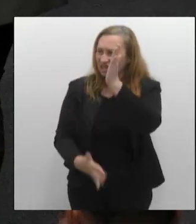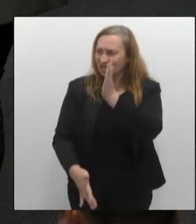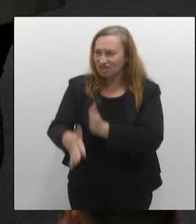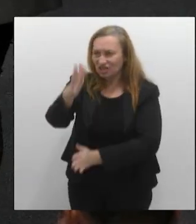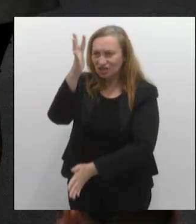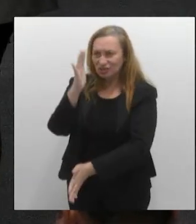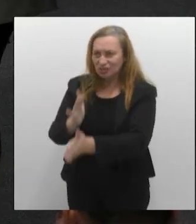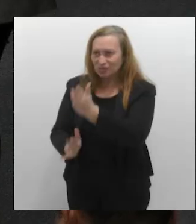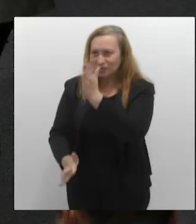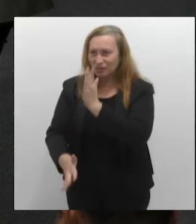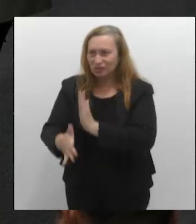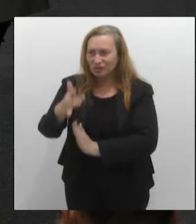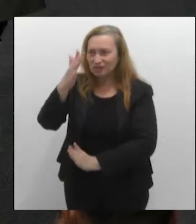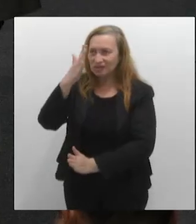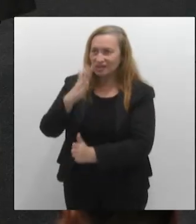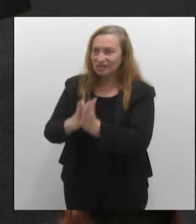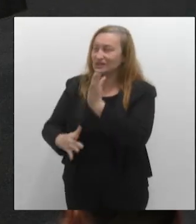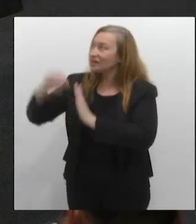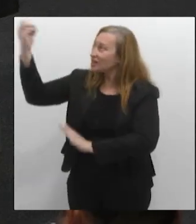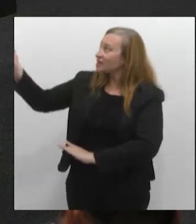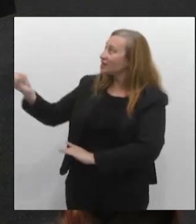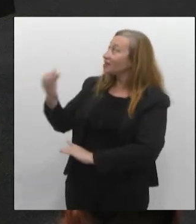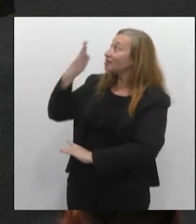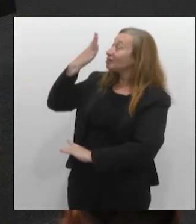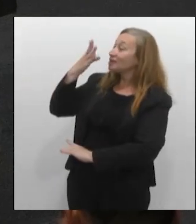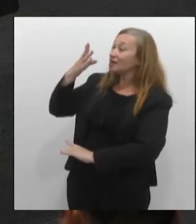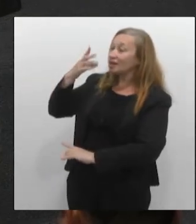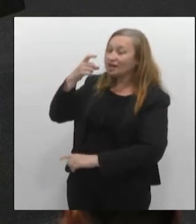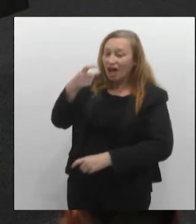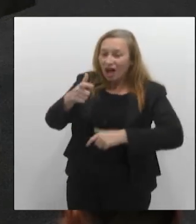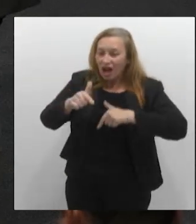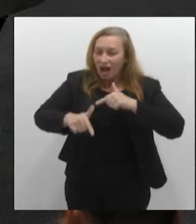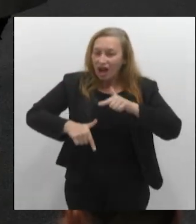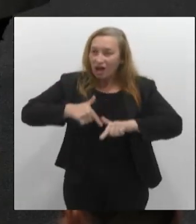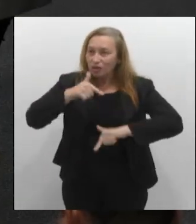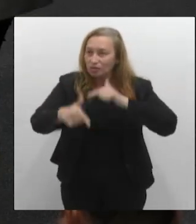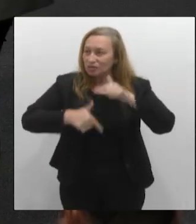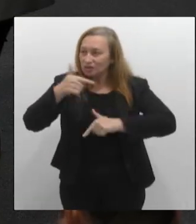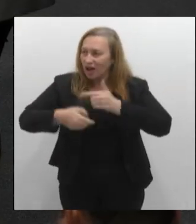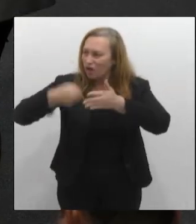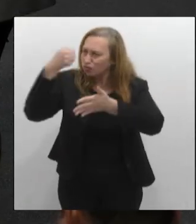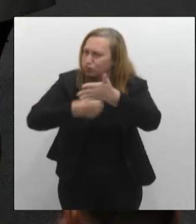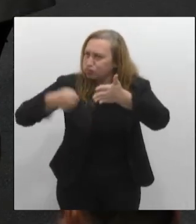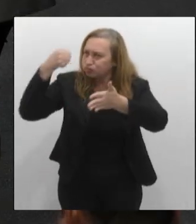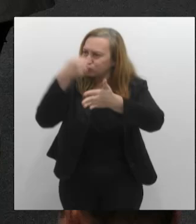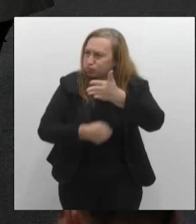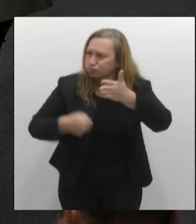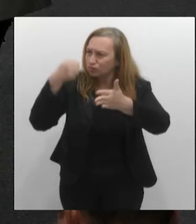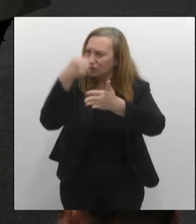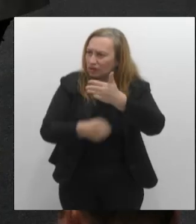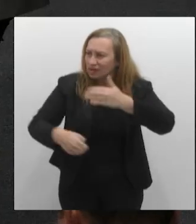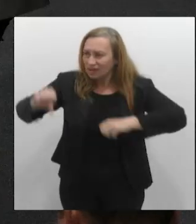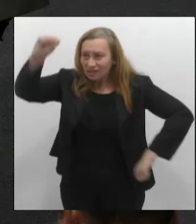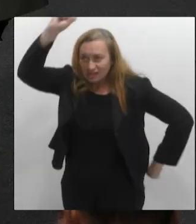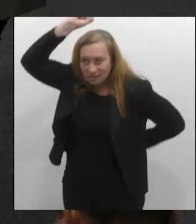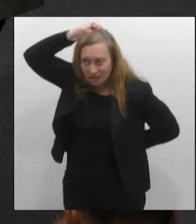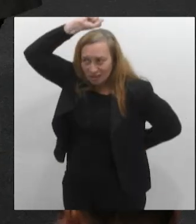nos inspira a lutar com ardor. Sebastião, fiel